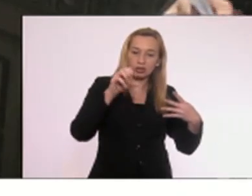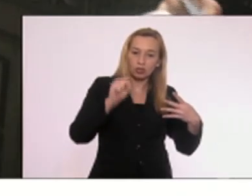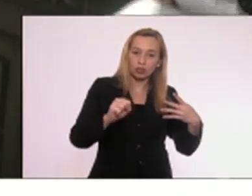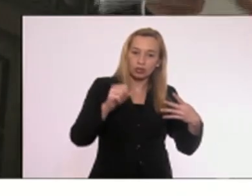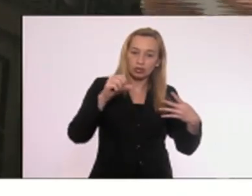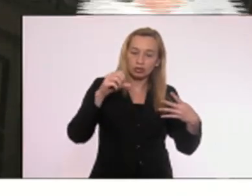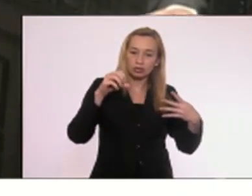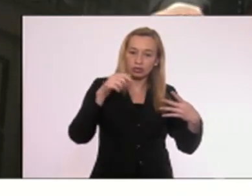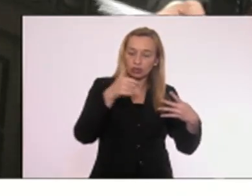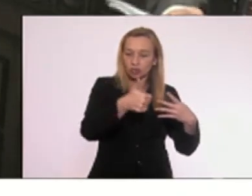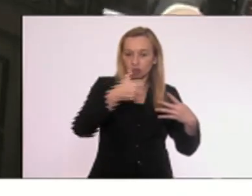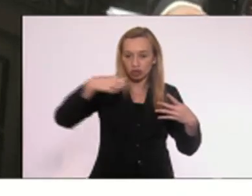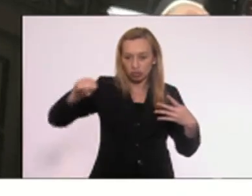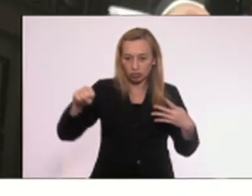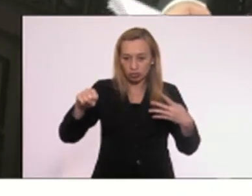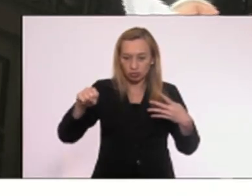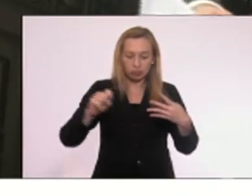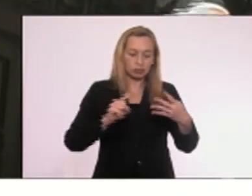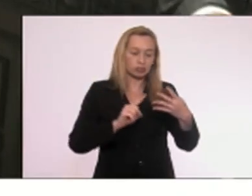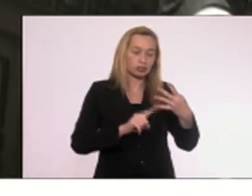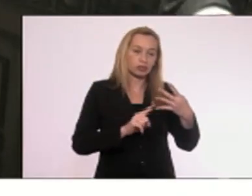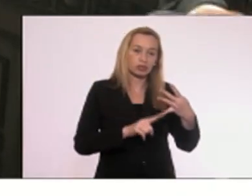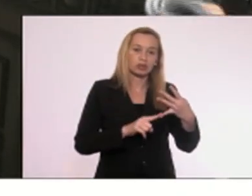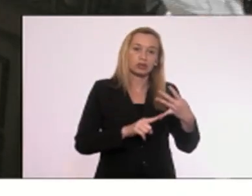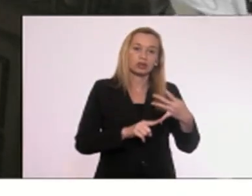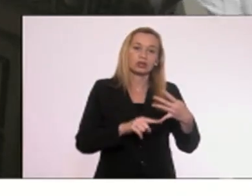4378 de 2018.